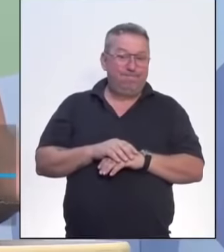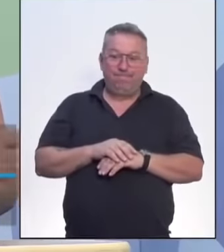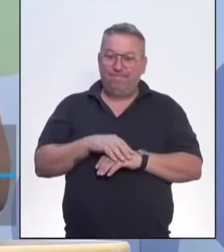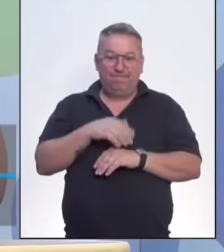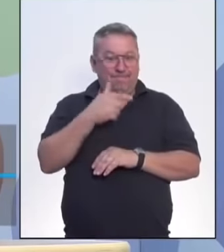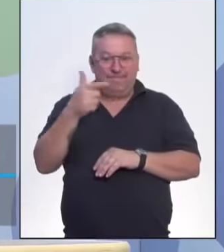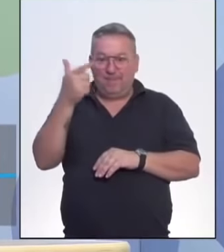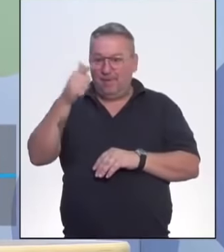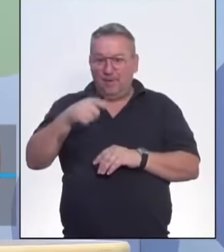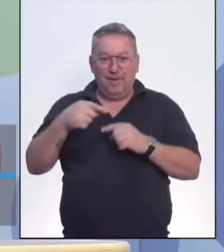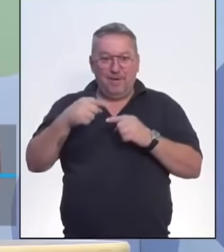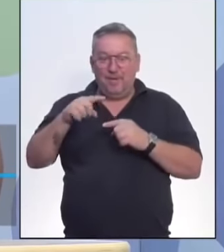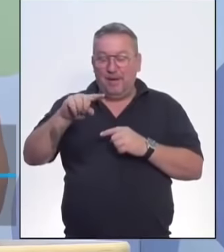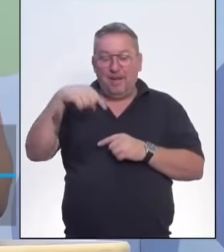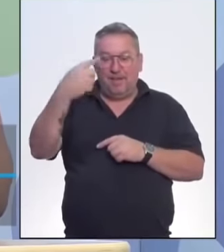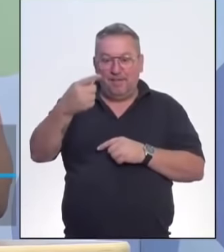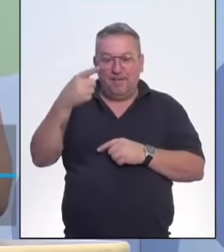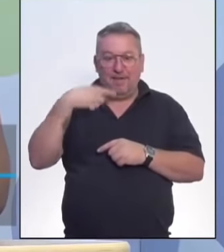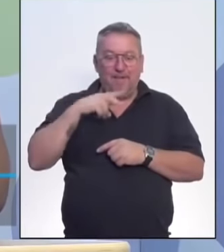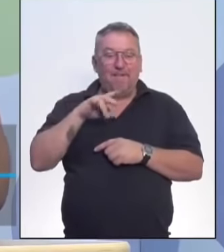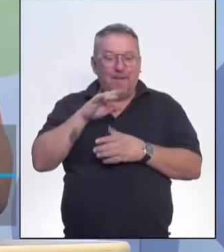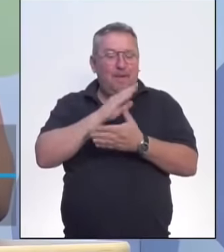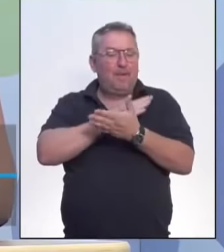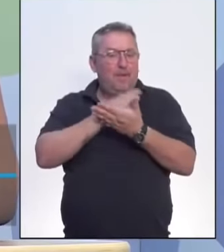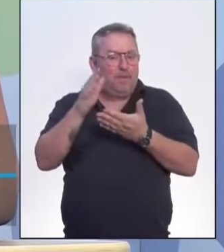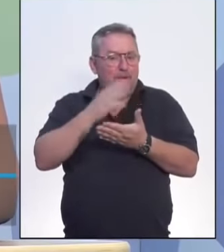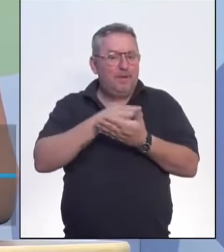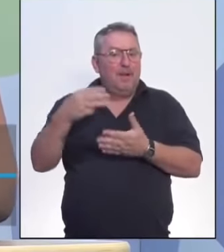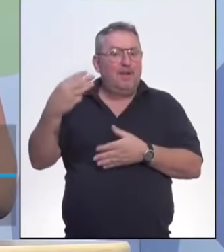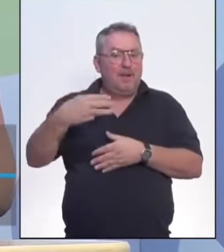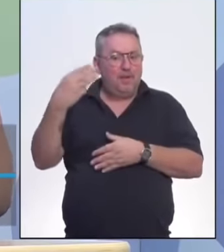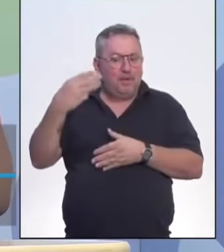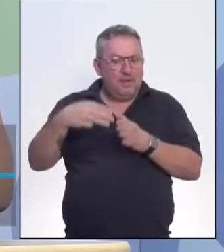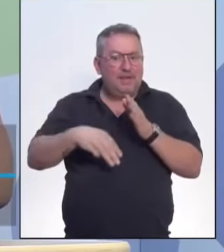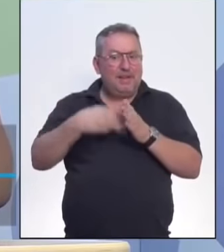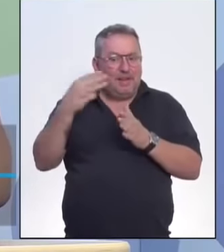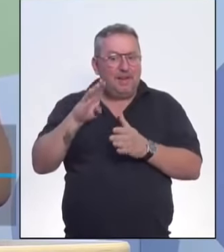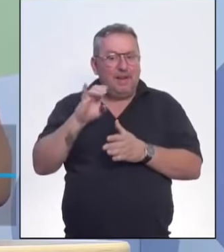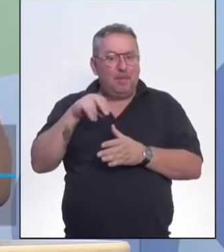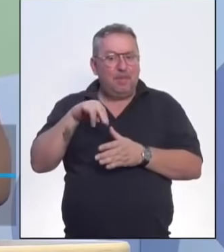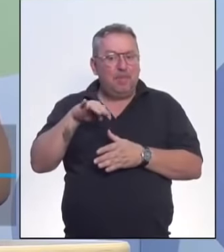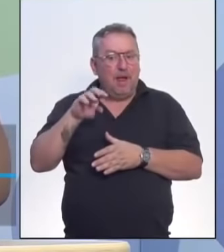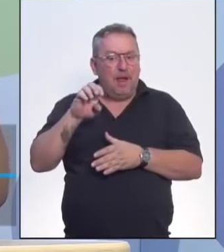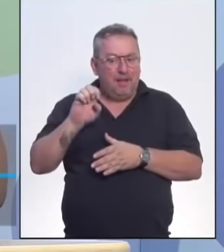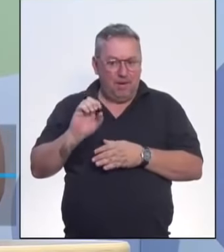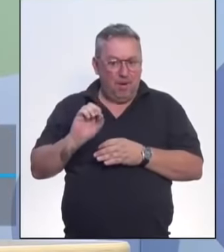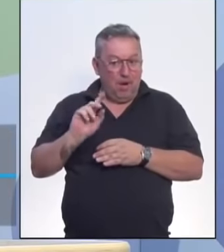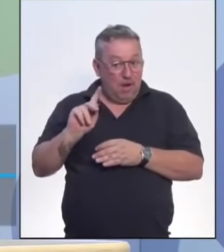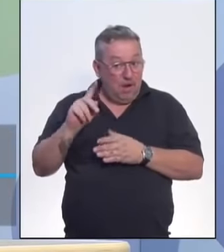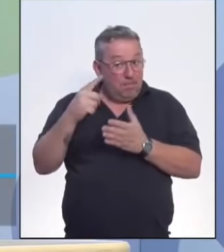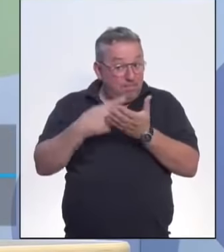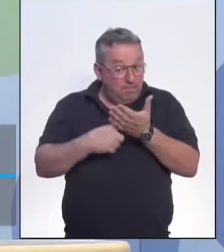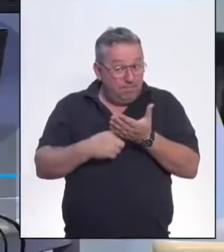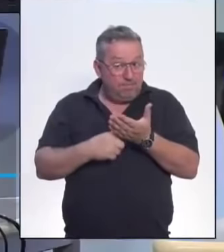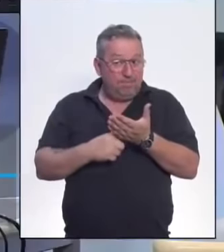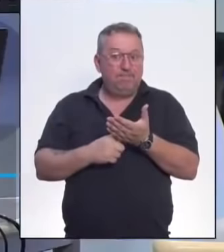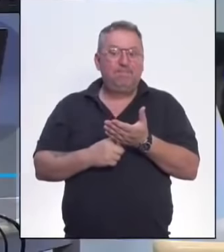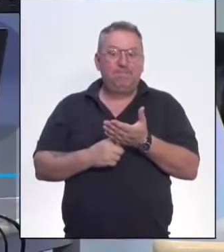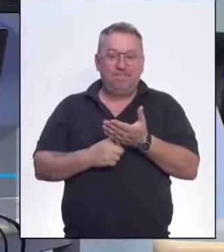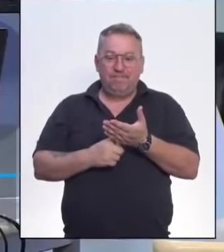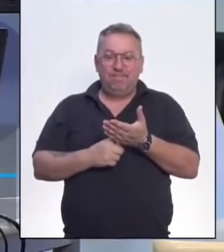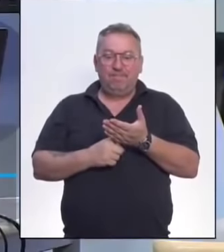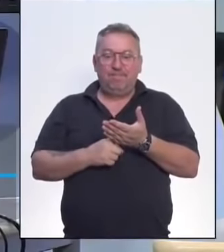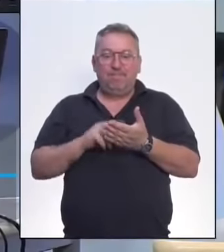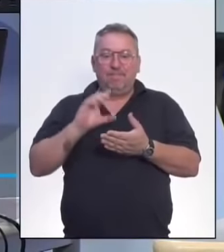outra. Semana que vem não tem como escapar, a gente já entra no 3º bimestre. Combinado? Tá ok. Então,